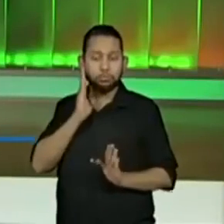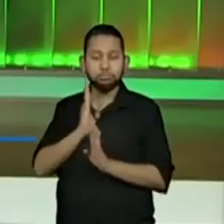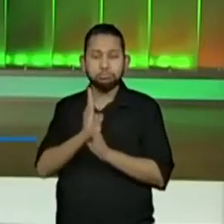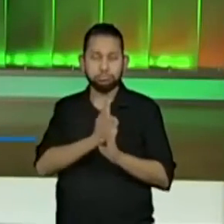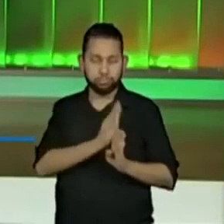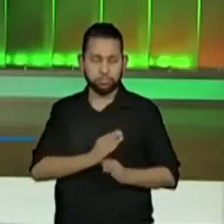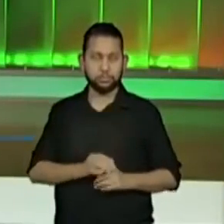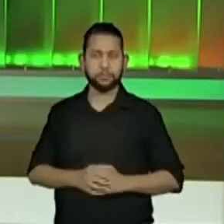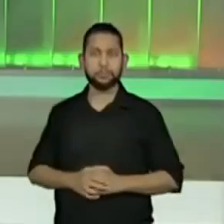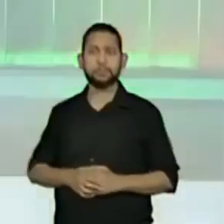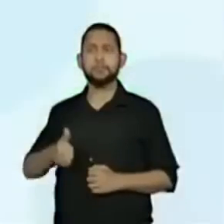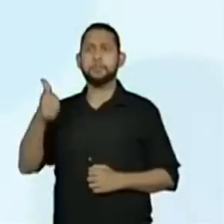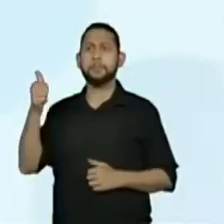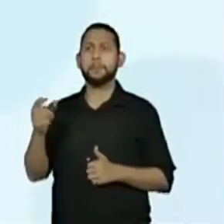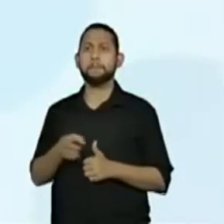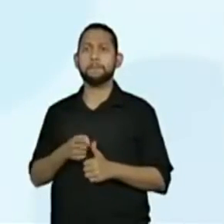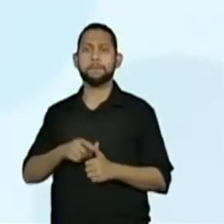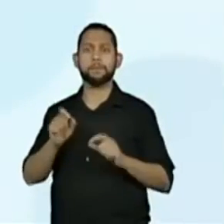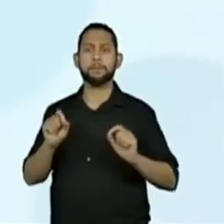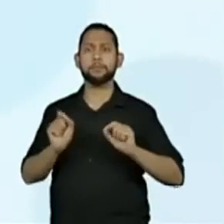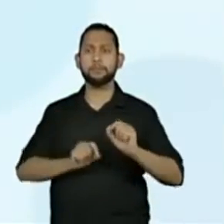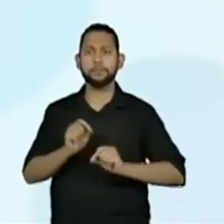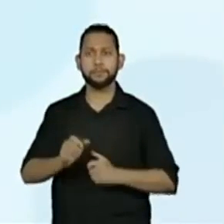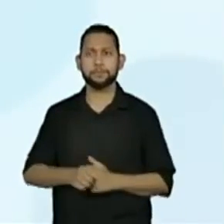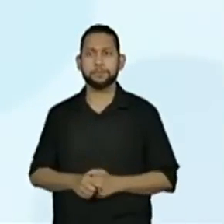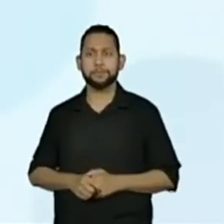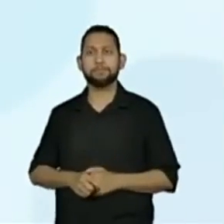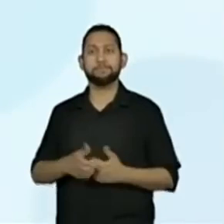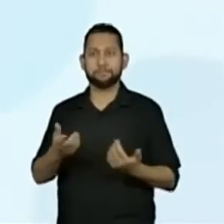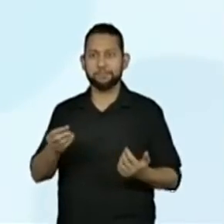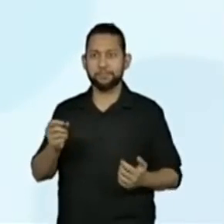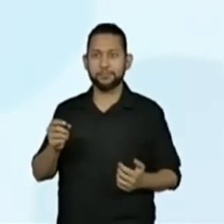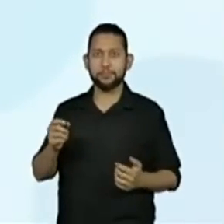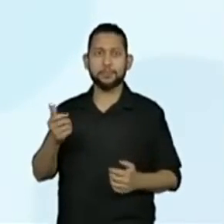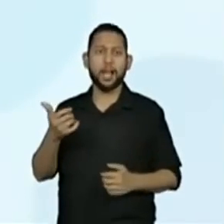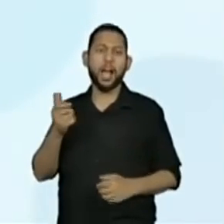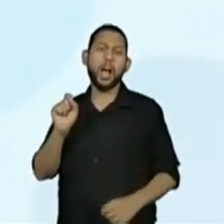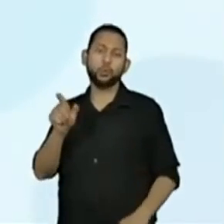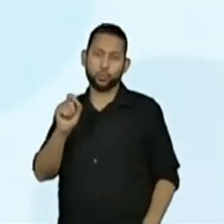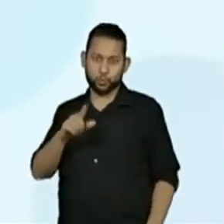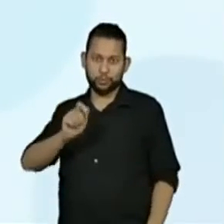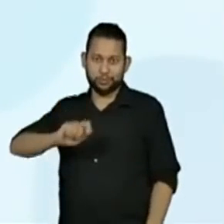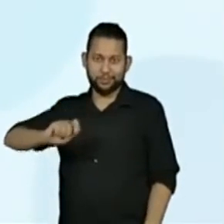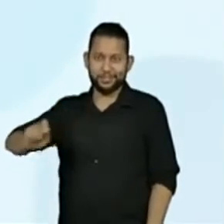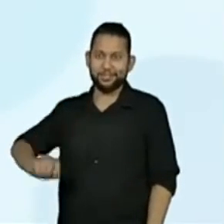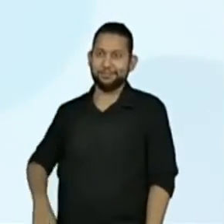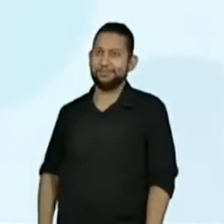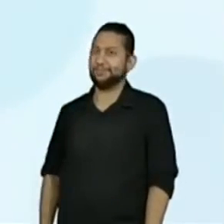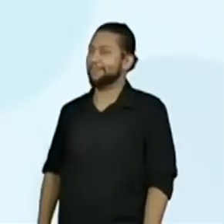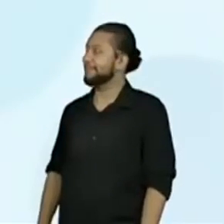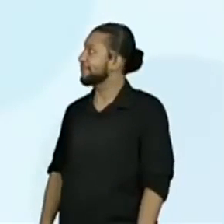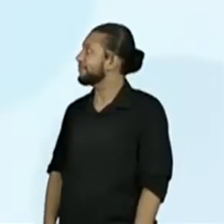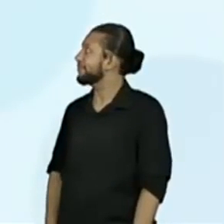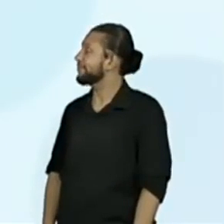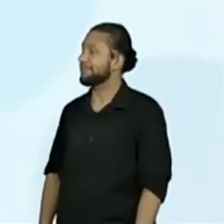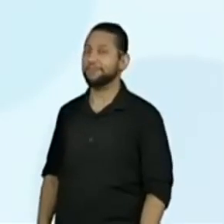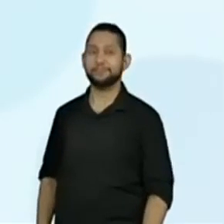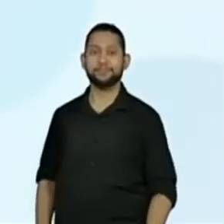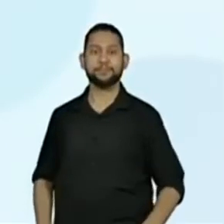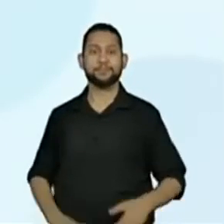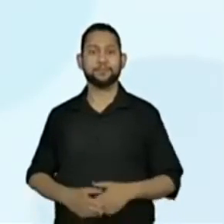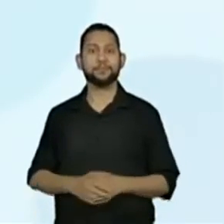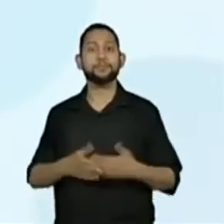porque nós precisamos fazer primeiro Vamos colocar a caneta azul que eu gosto do azul aqui o